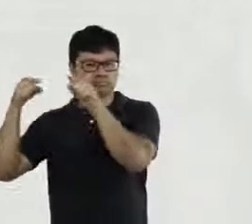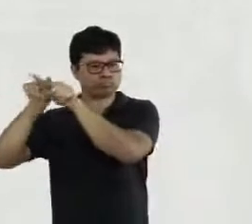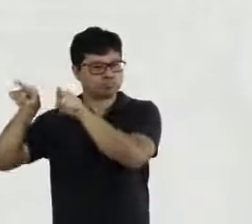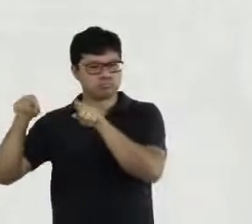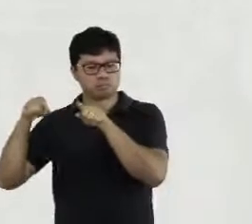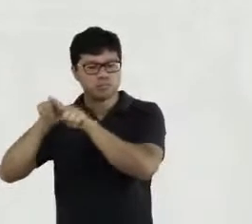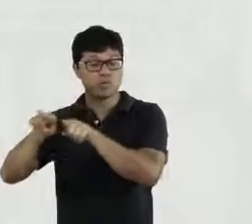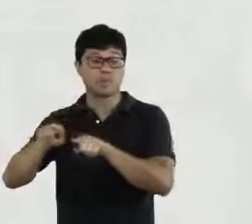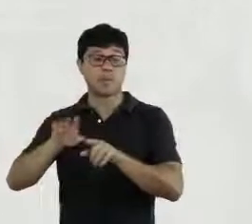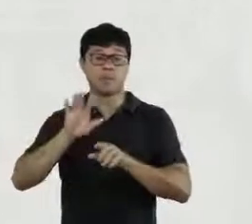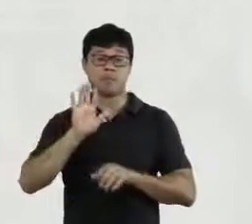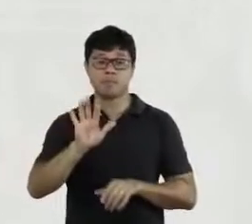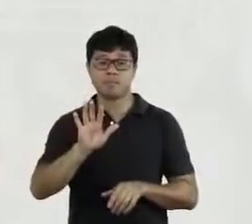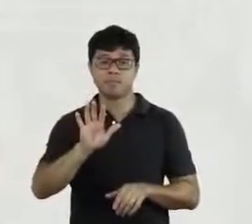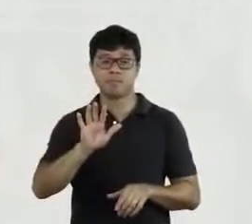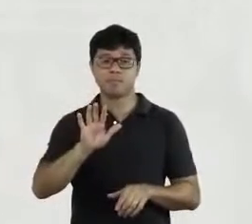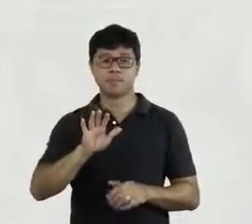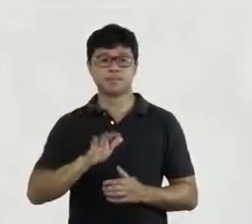No entanto,